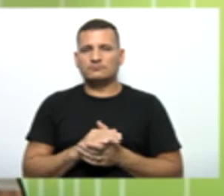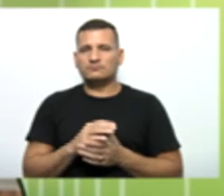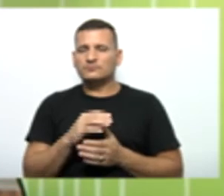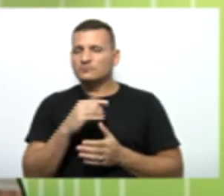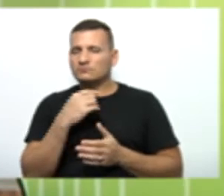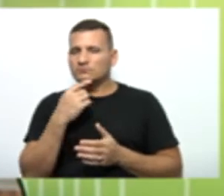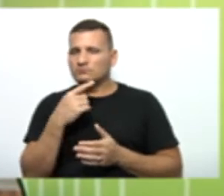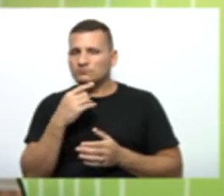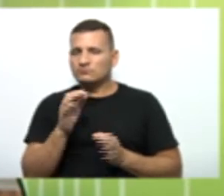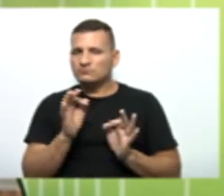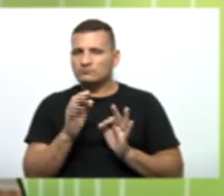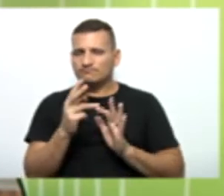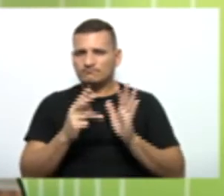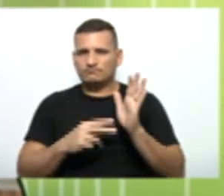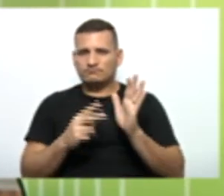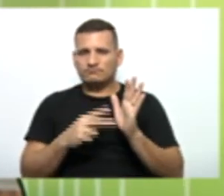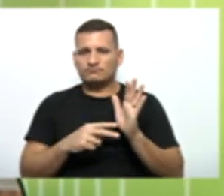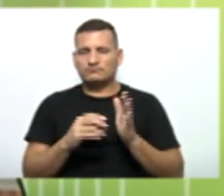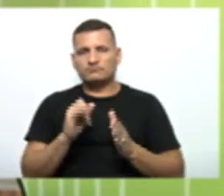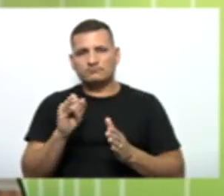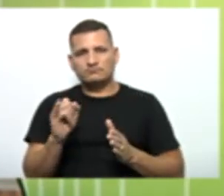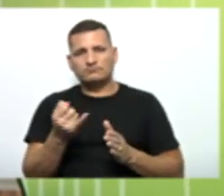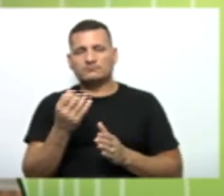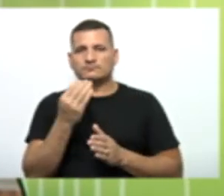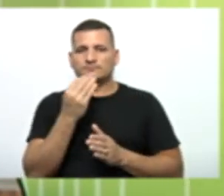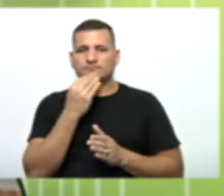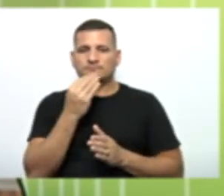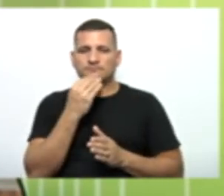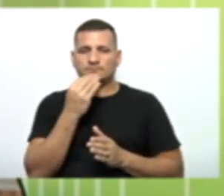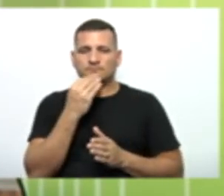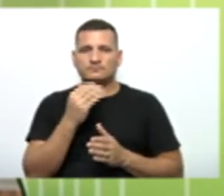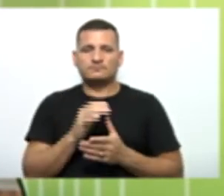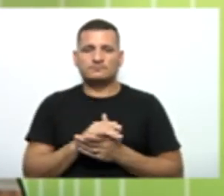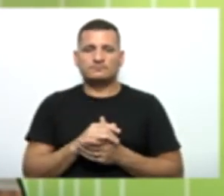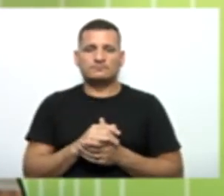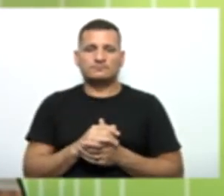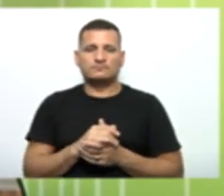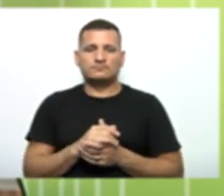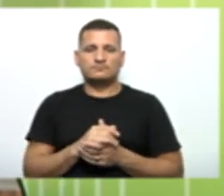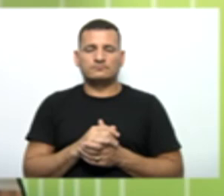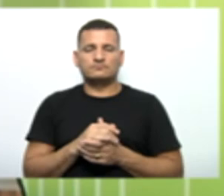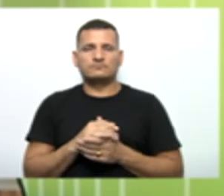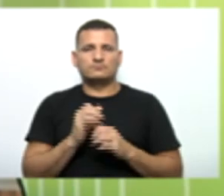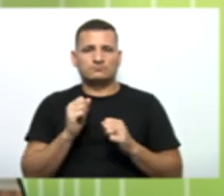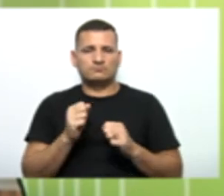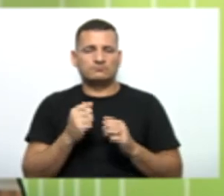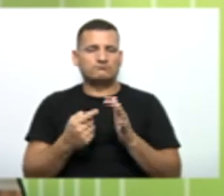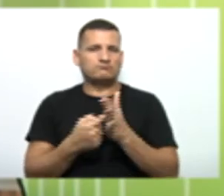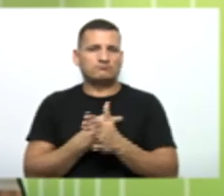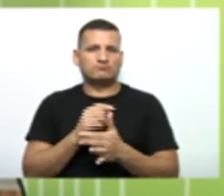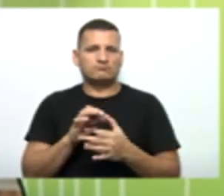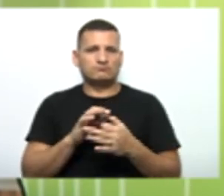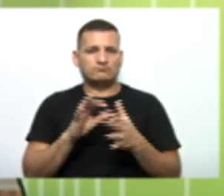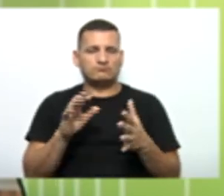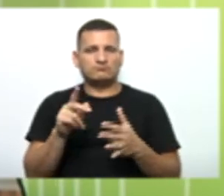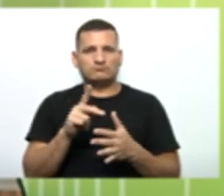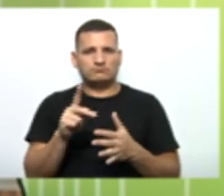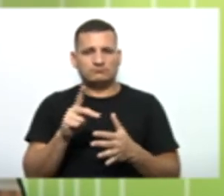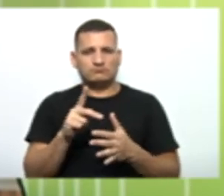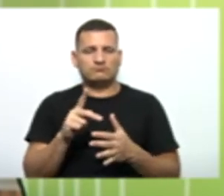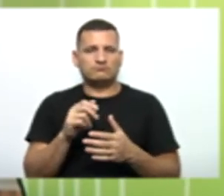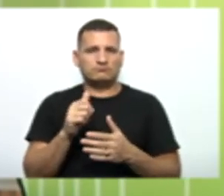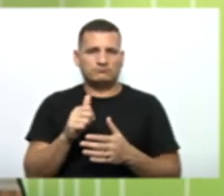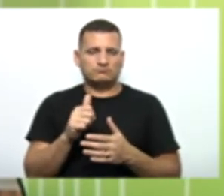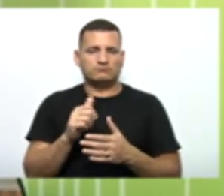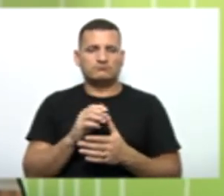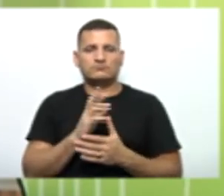dúvidas, certo? Aproveitem a oportunidade, façam a participação com o professor, certo? E a gente tirar essa dúvida em sala